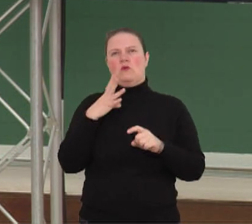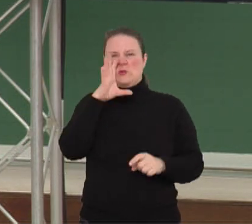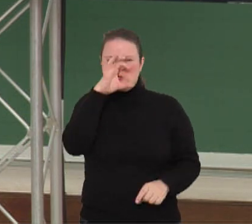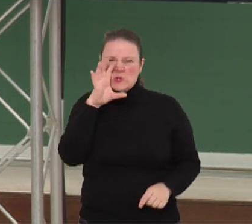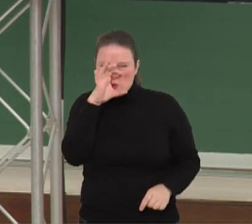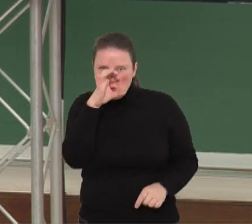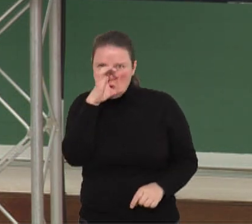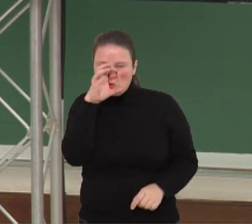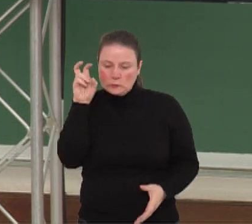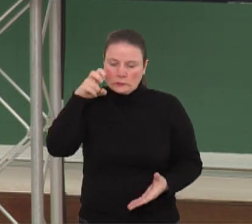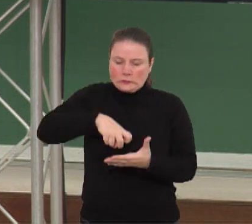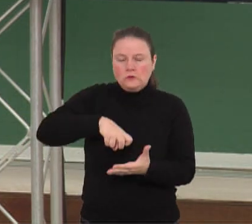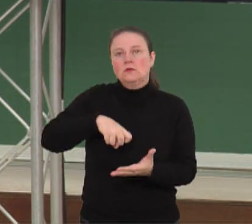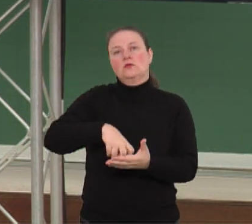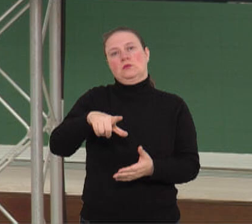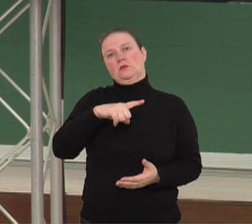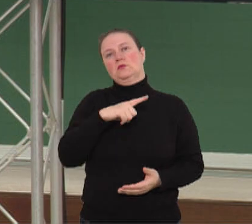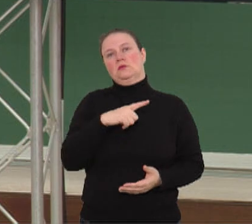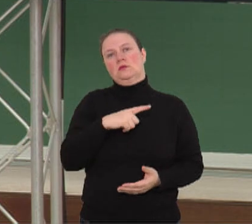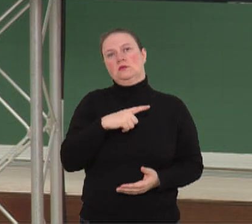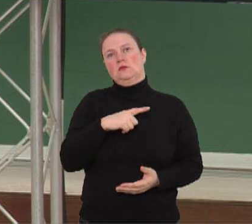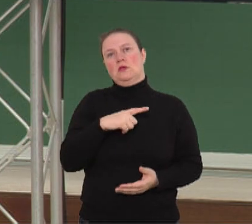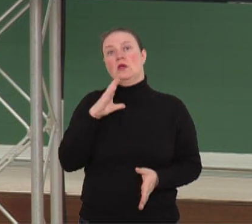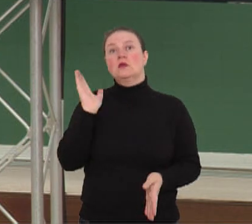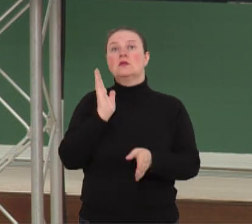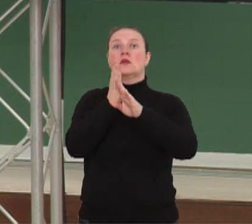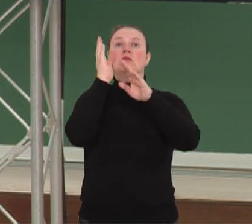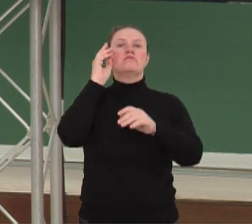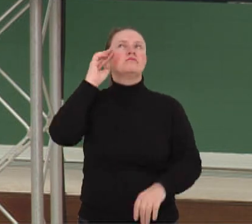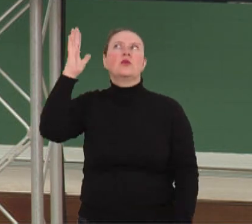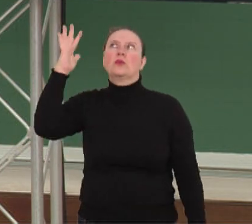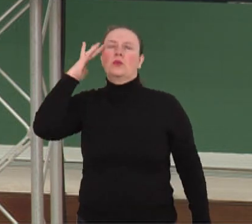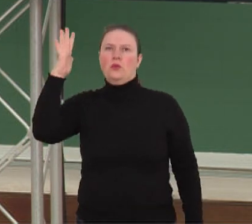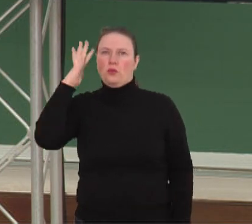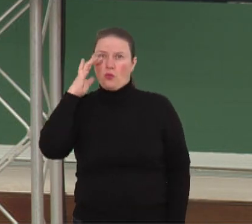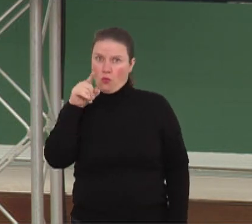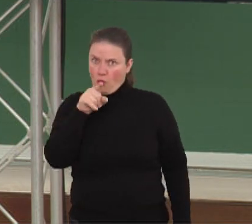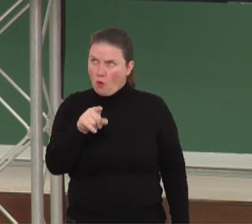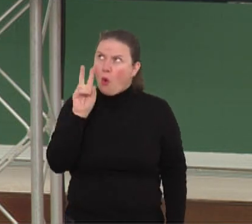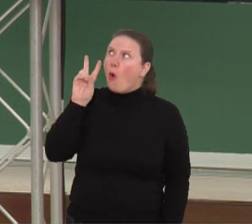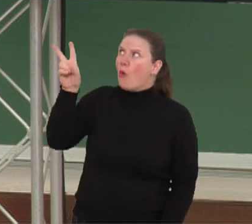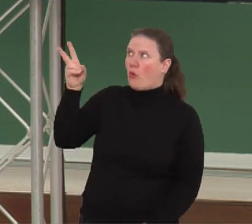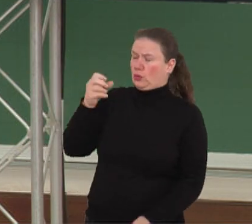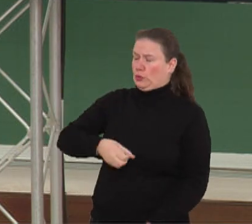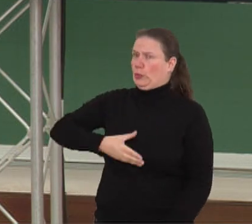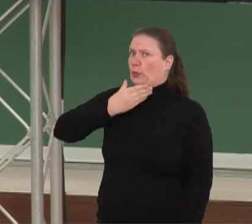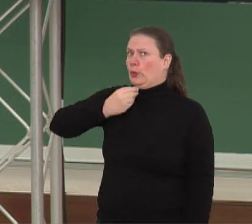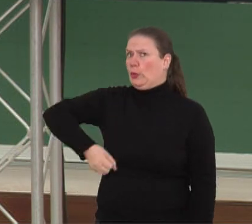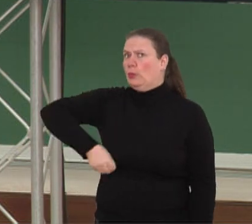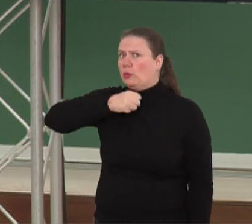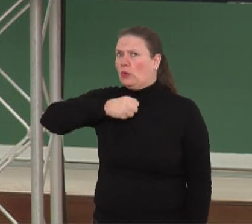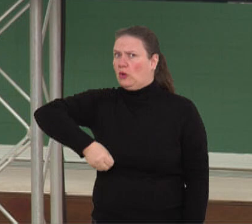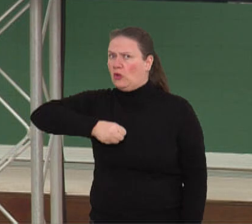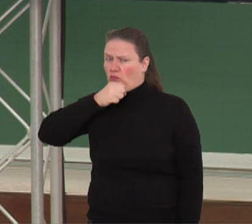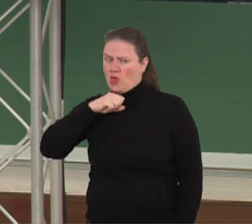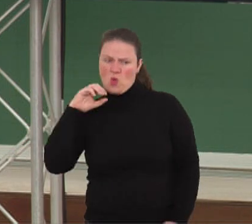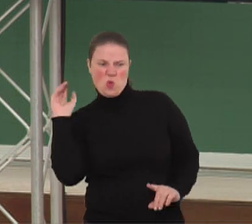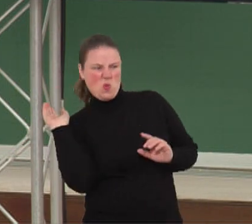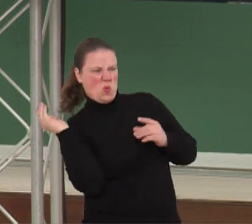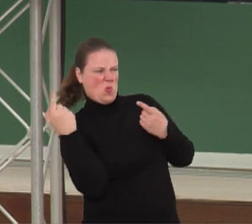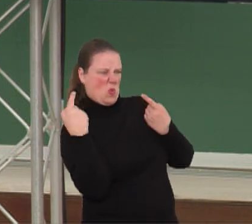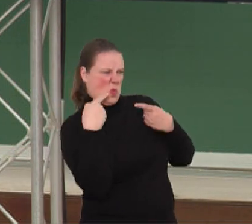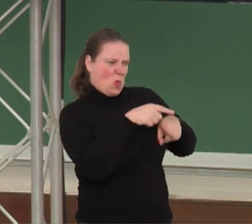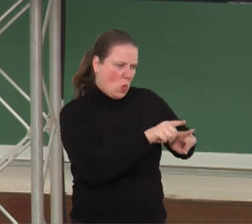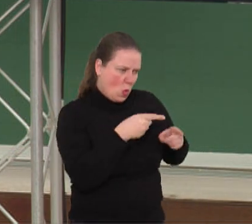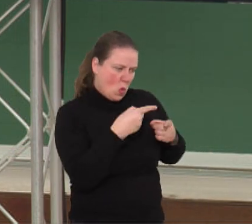comportamento. E esses comportamentos eram ensinados pelas lendas. Olha, o homem velho desafiou os deuses, ele perdeu uma perna e foi colocado no céu